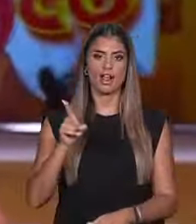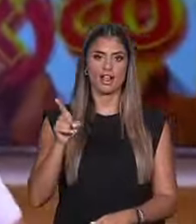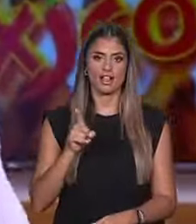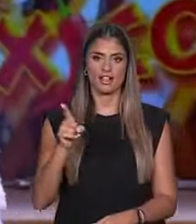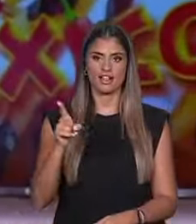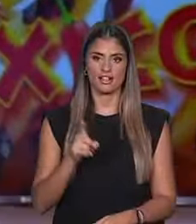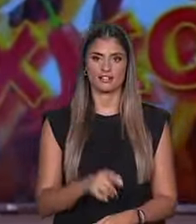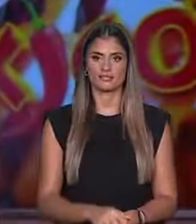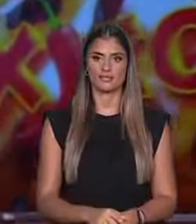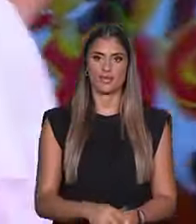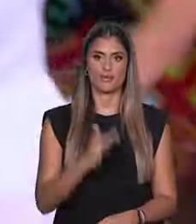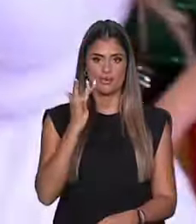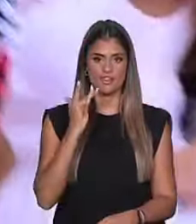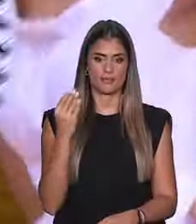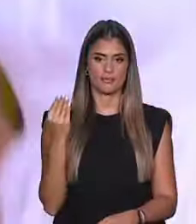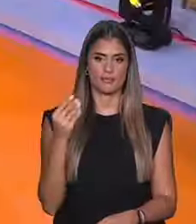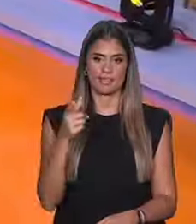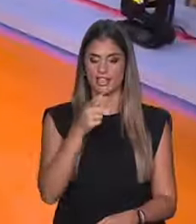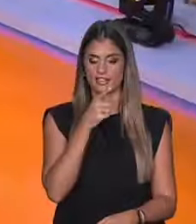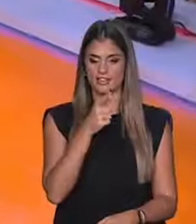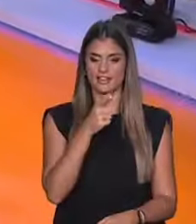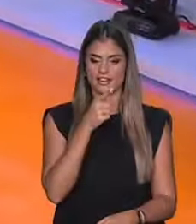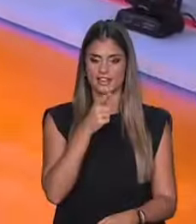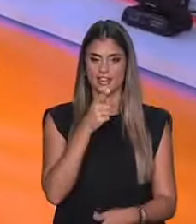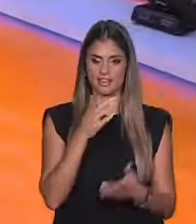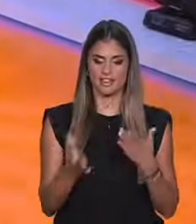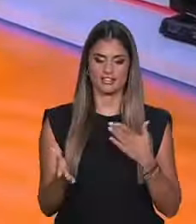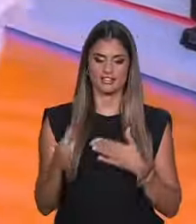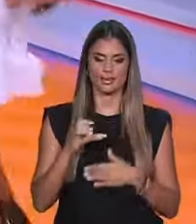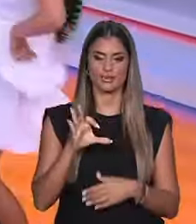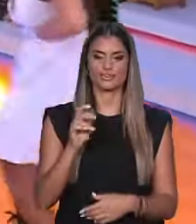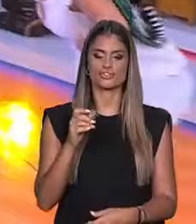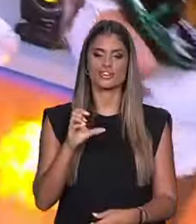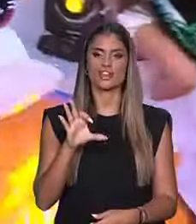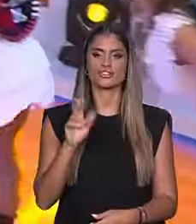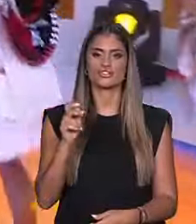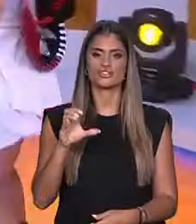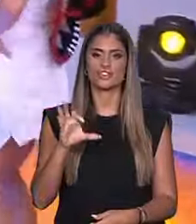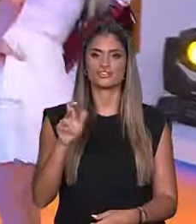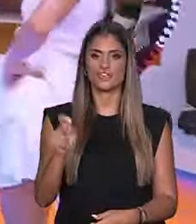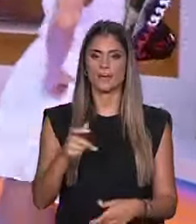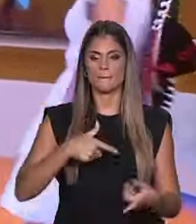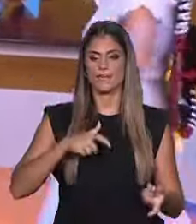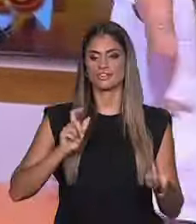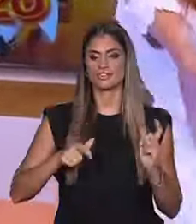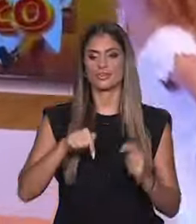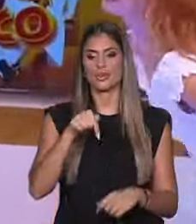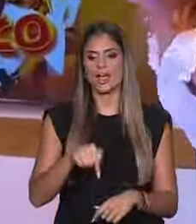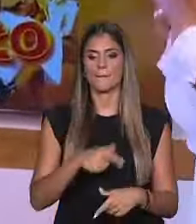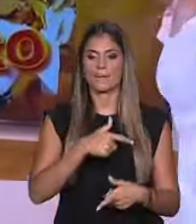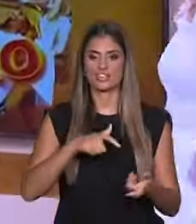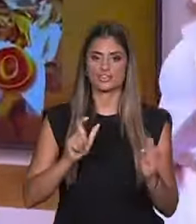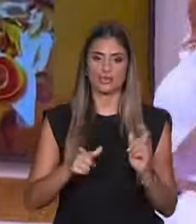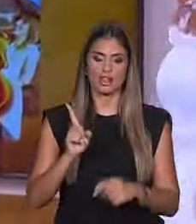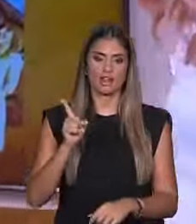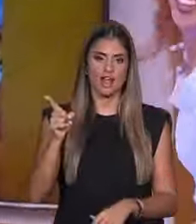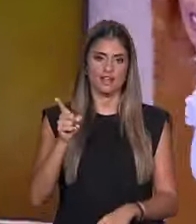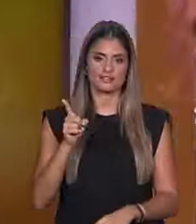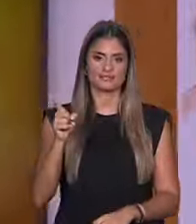lá, morena latina, dançou cha-cha-cha. México para cá, México para